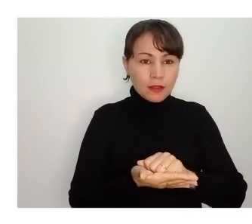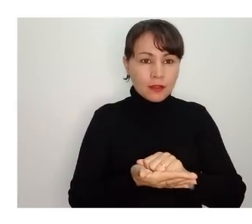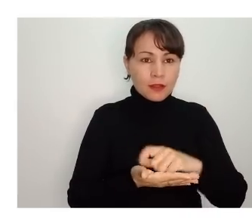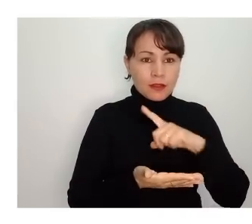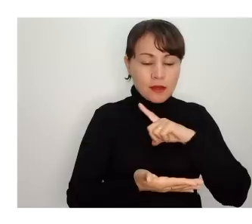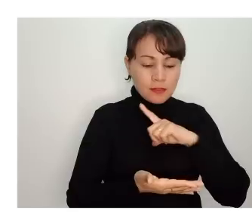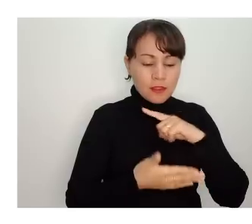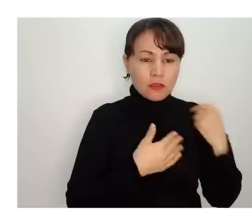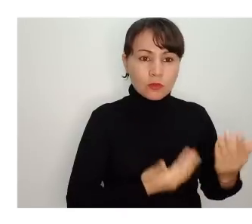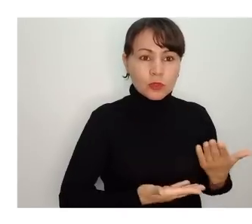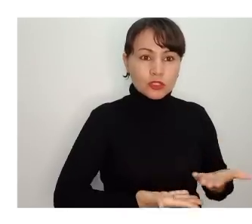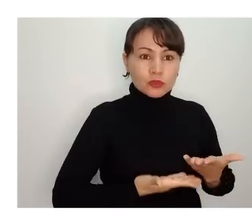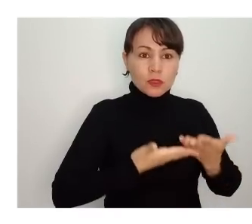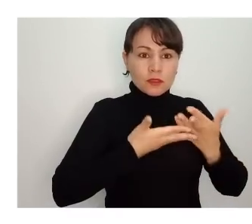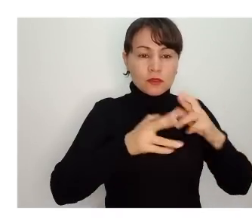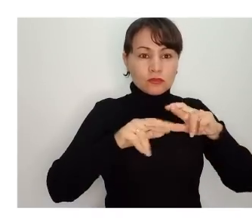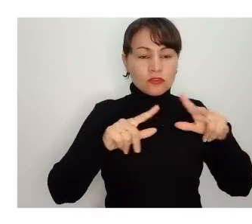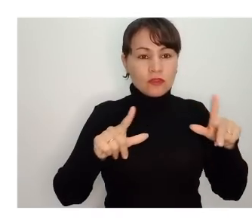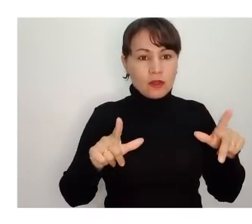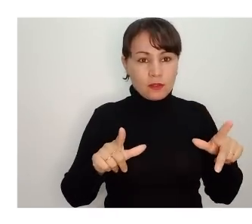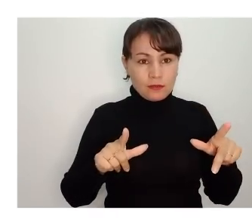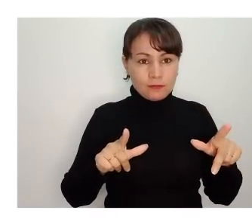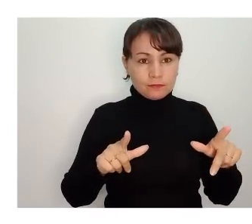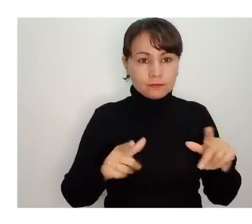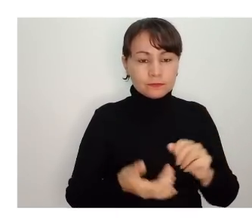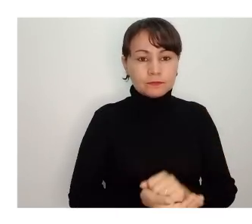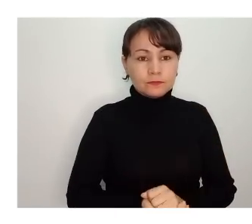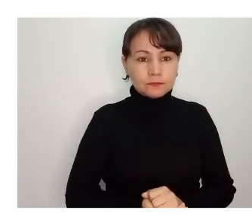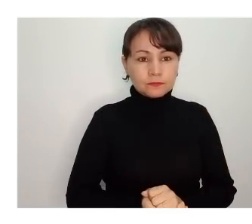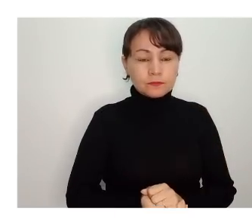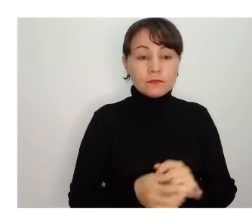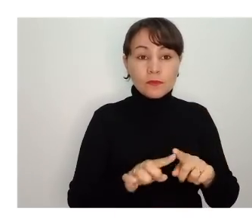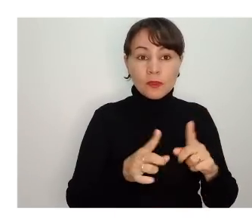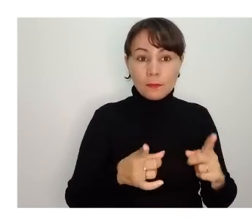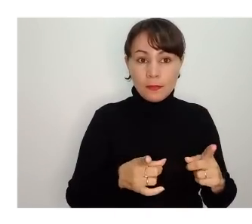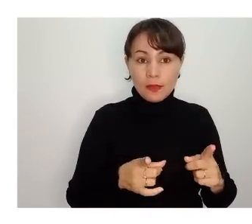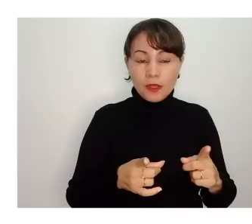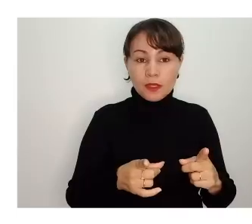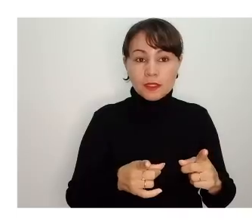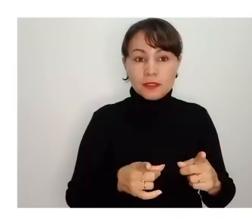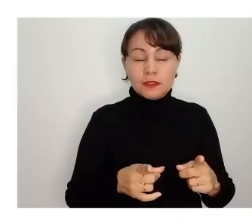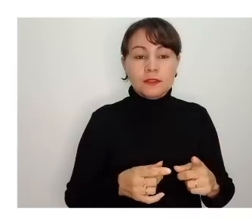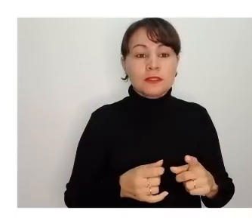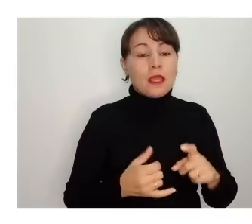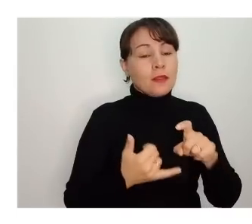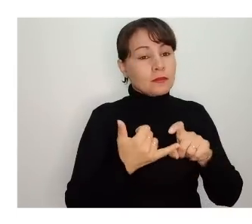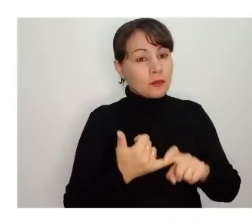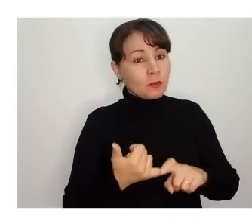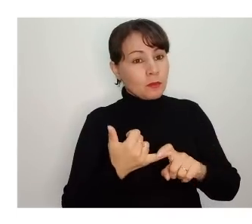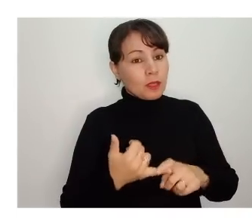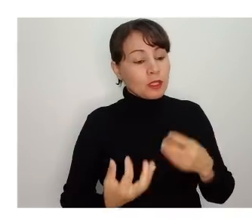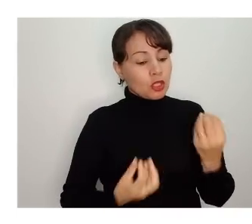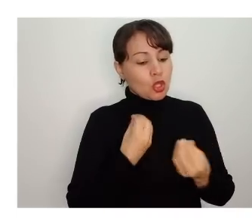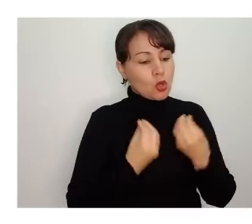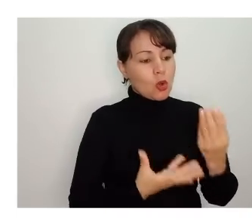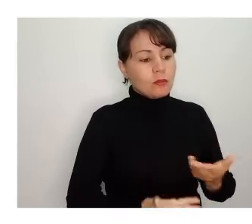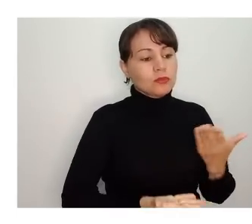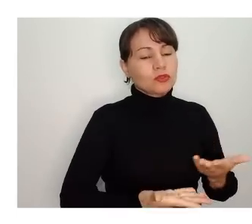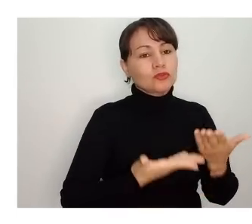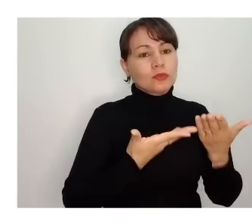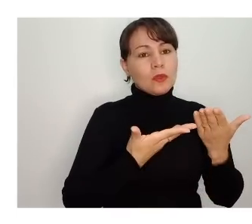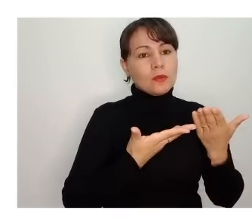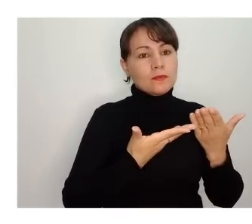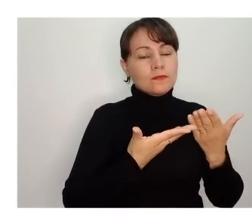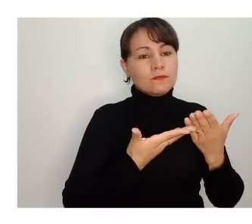atitude que eu tenho, eu estimulo uma área diferente. Mas eu tenho como